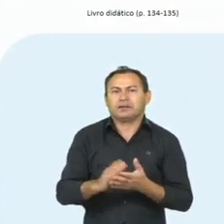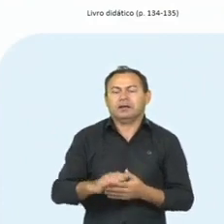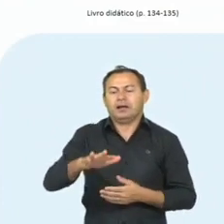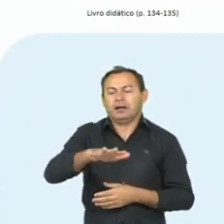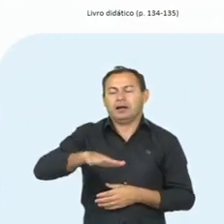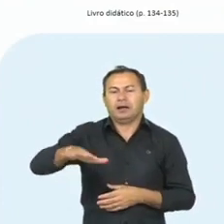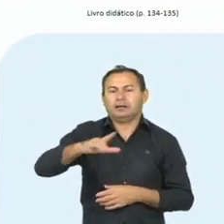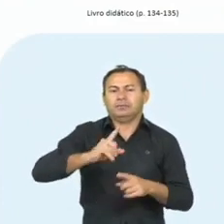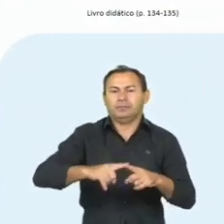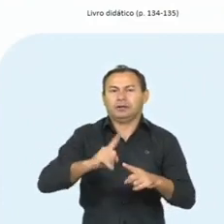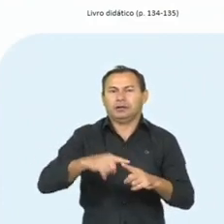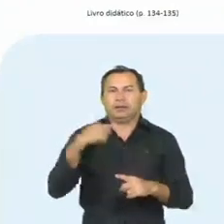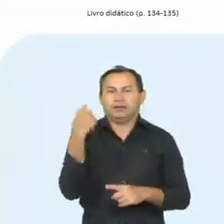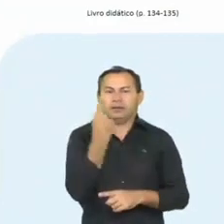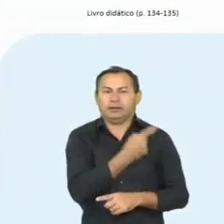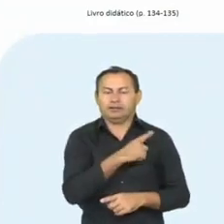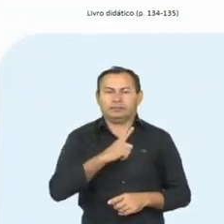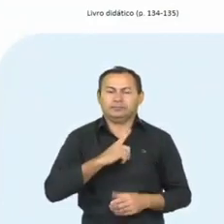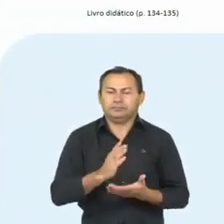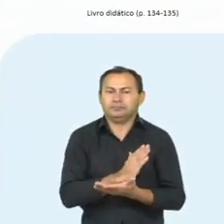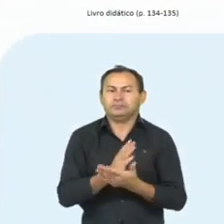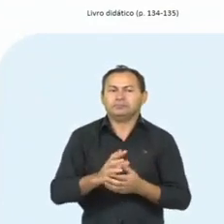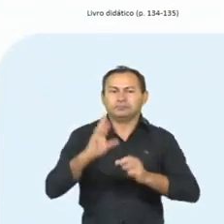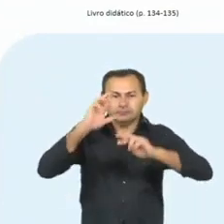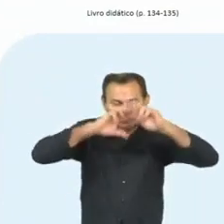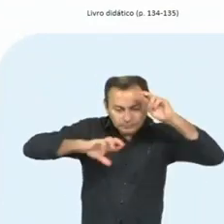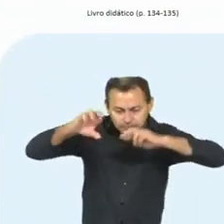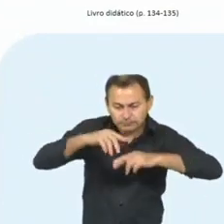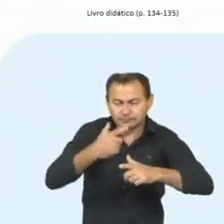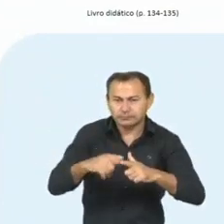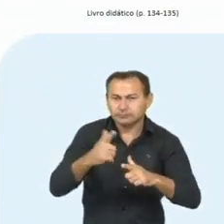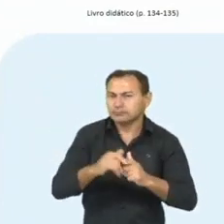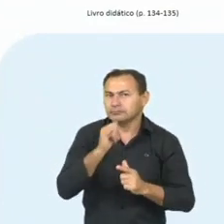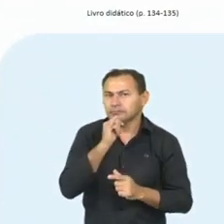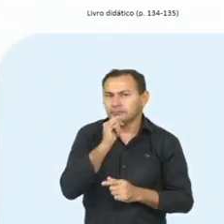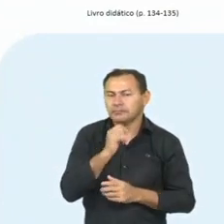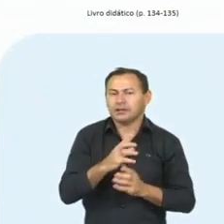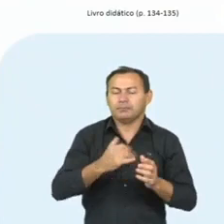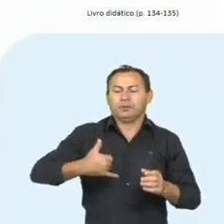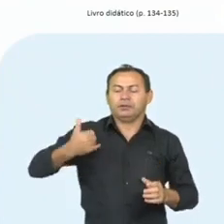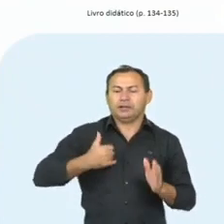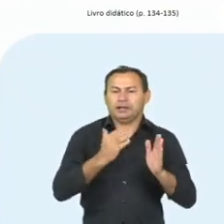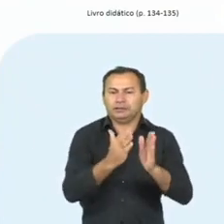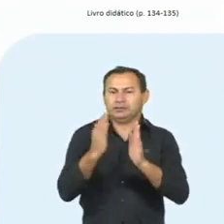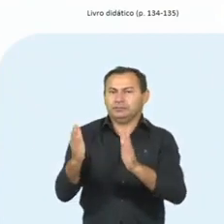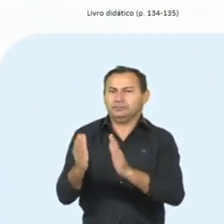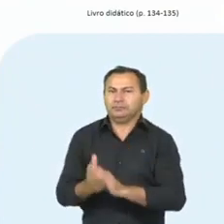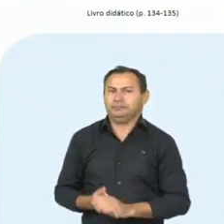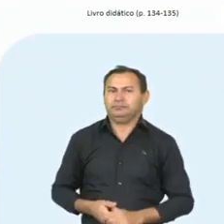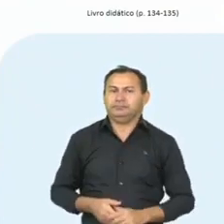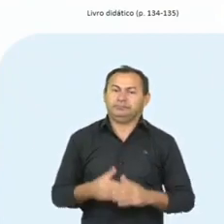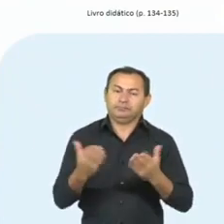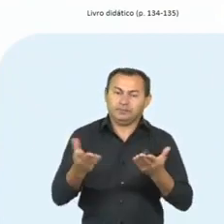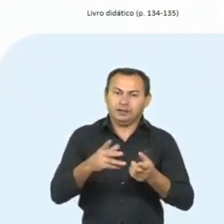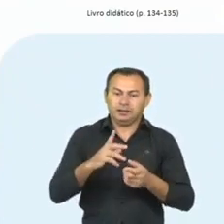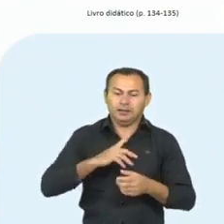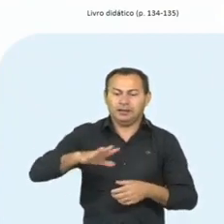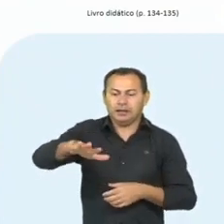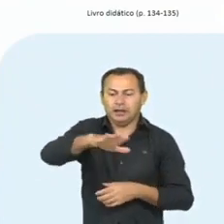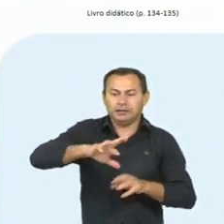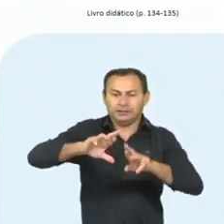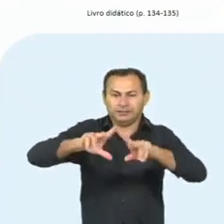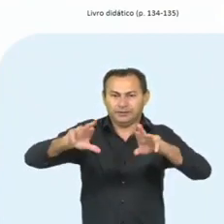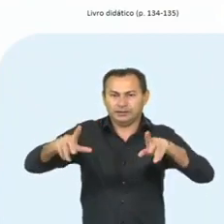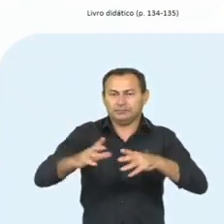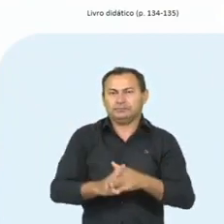área, porque aí nós não temos uma análise, por exemplo, por faixa etária. Quando você tem áreas diferentes,